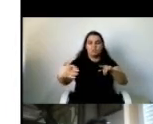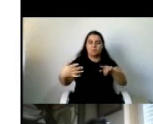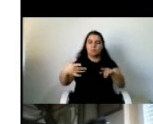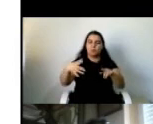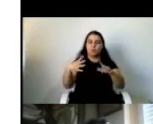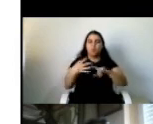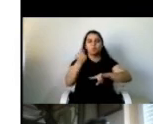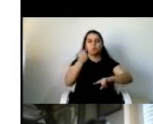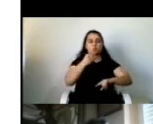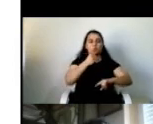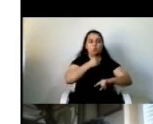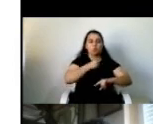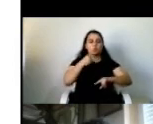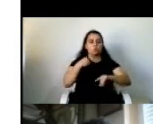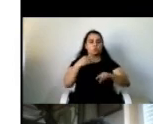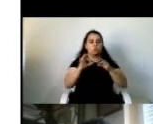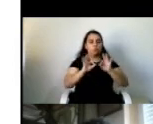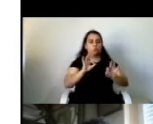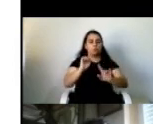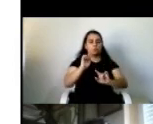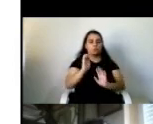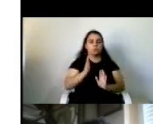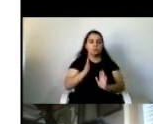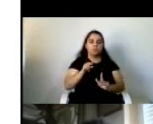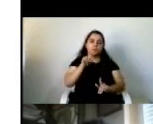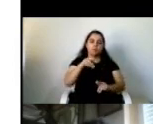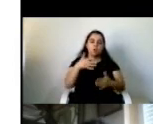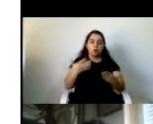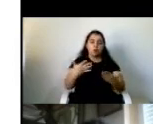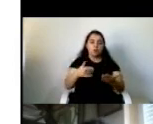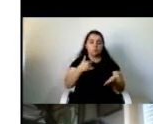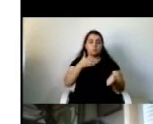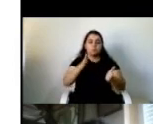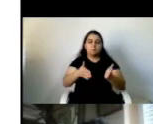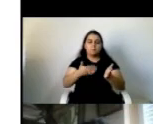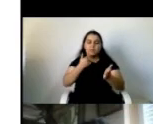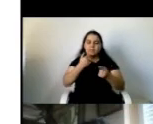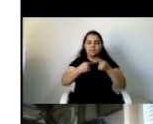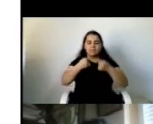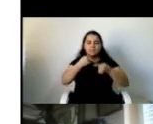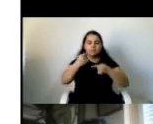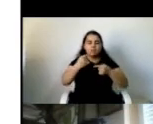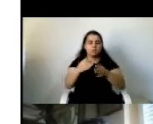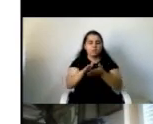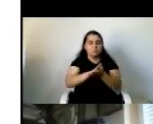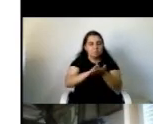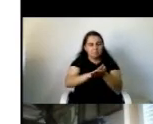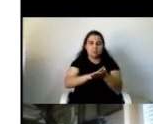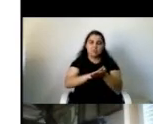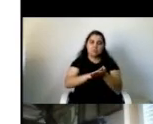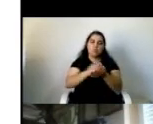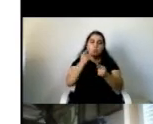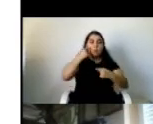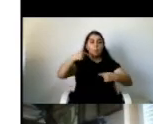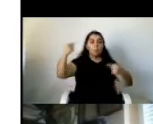portanto, ainda estamos aqui a um nível de reivindicações muito básicas e que mostram depois também uma assimetria